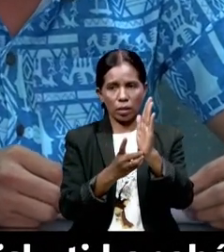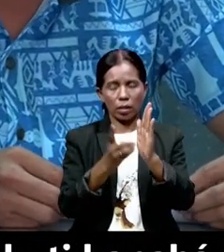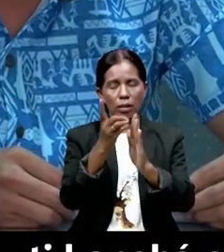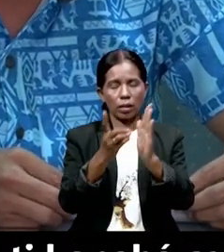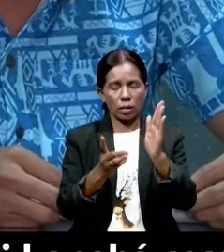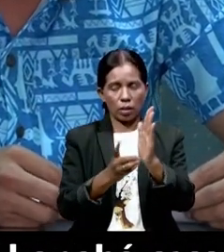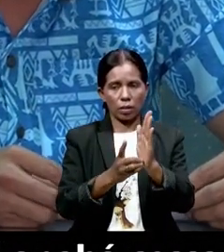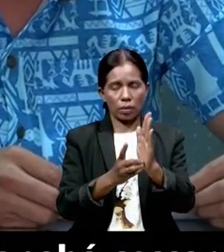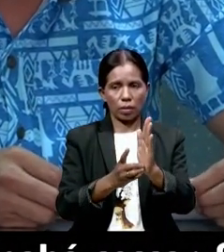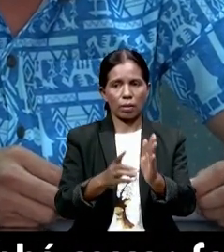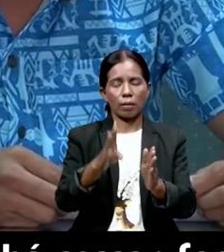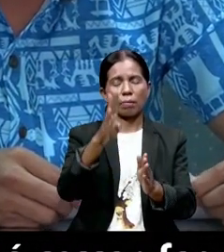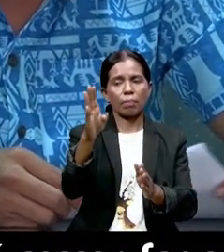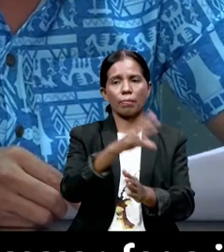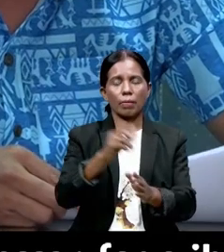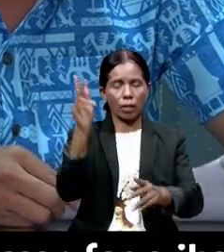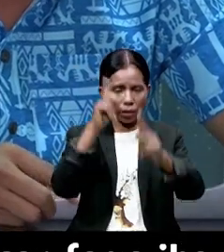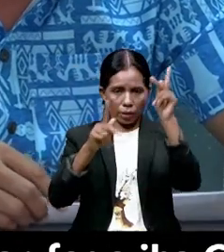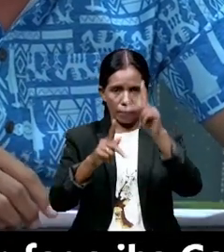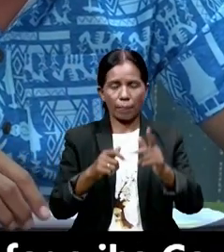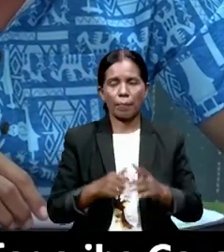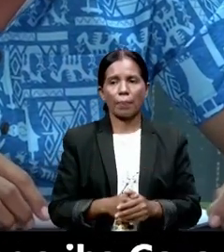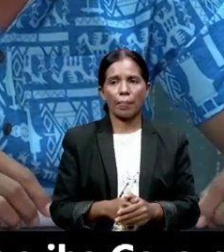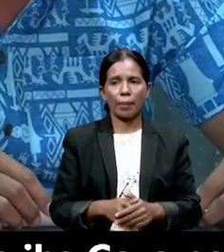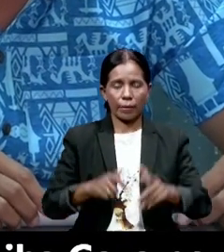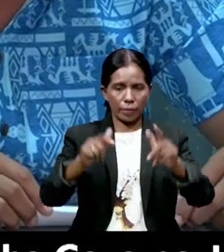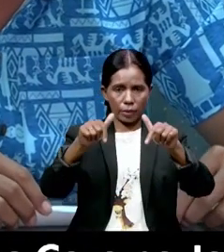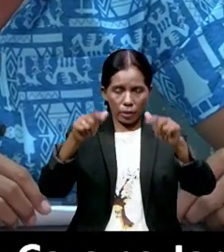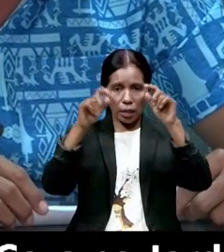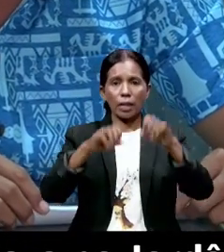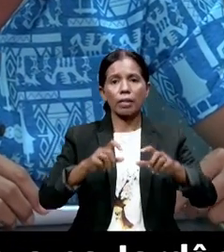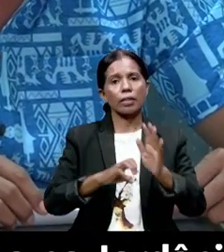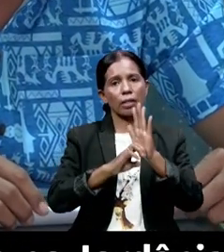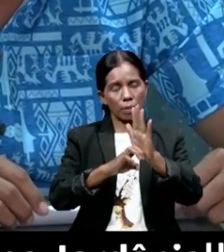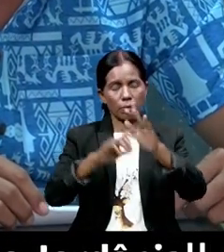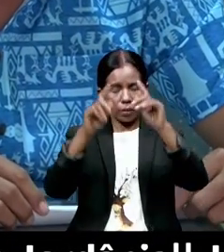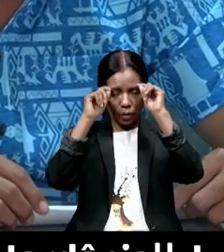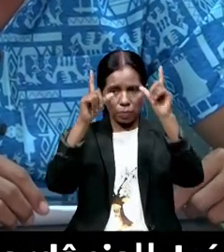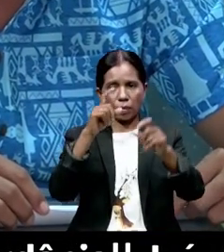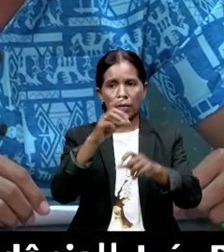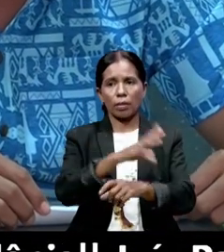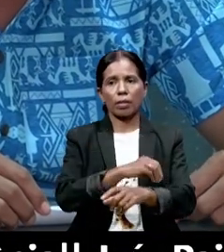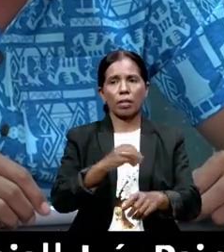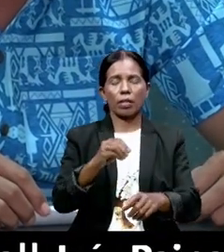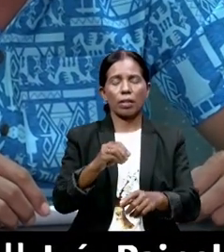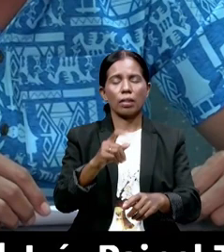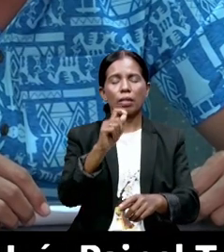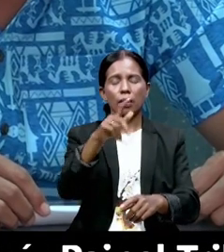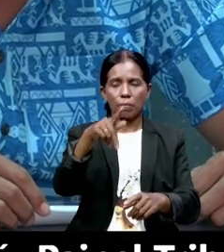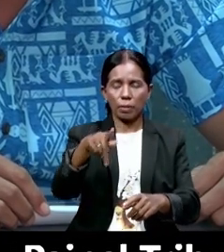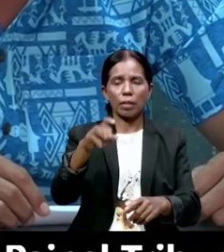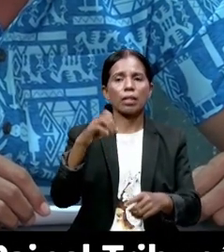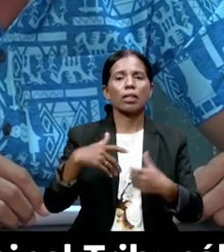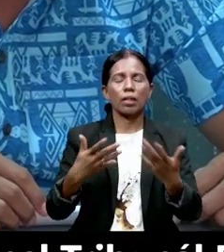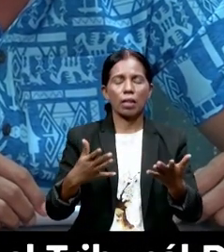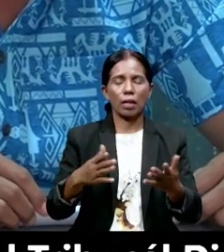morbilidade, dados caso. Por exemplo, ia Timor né? Miar Hira, tuberculose Hira, diarreia